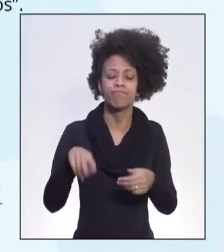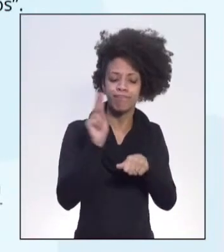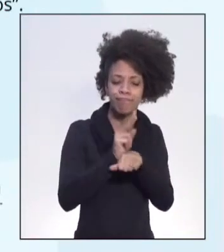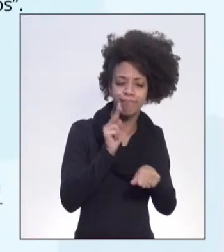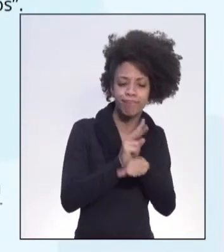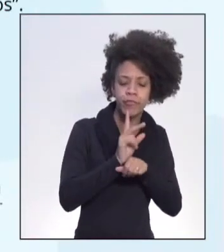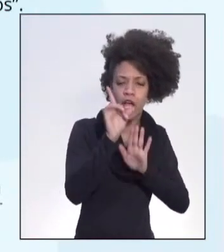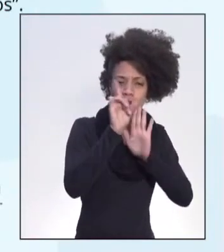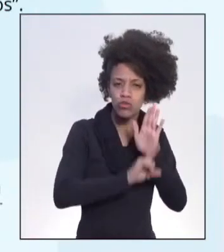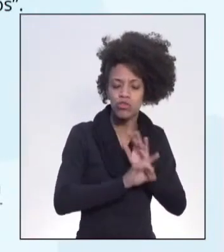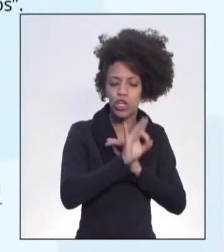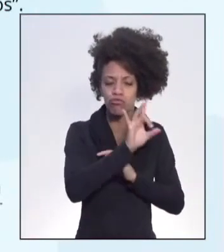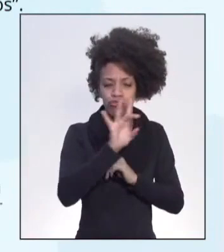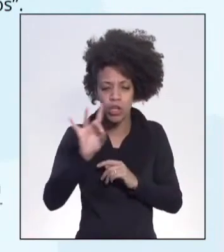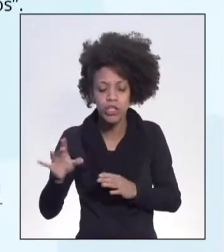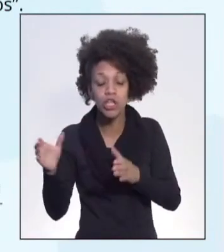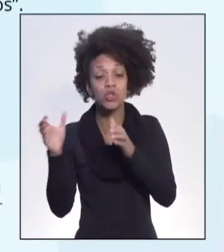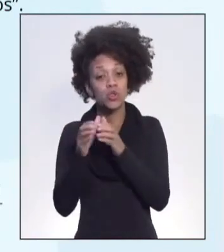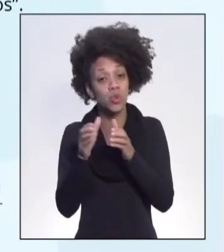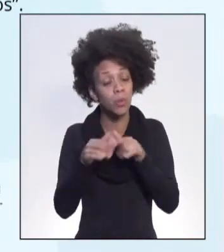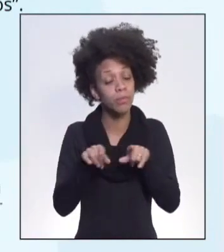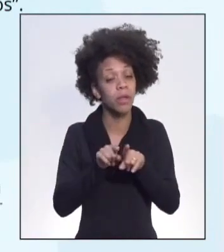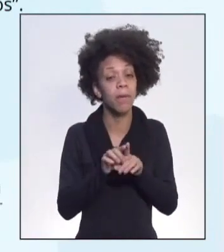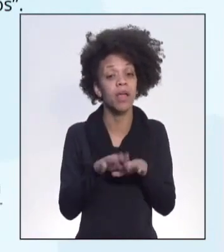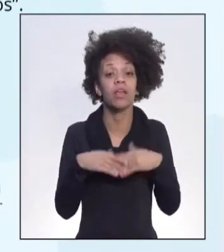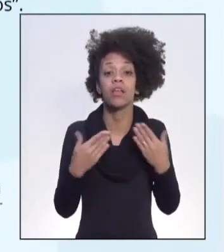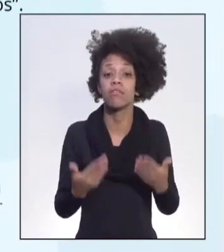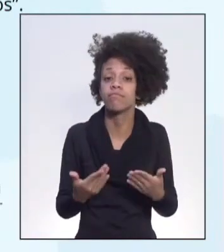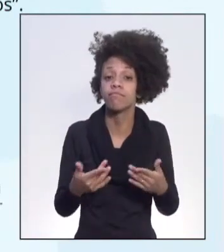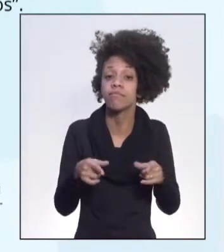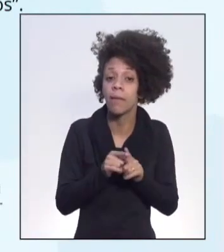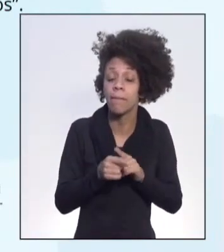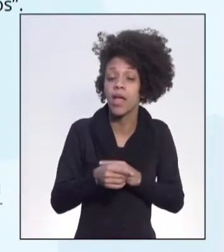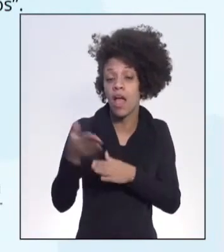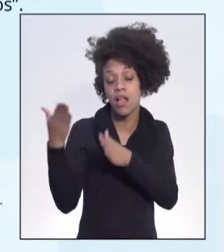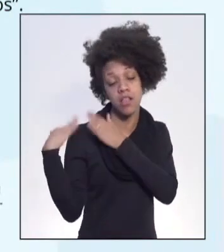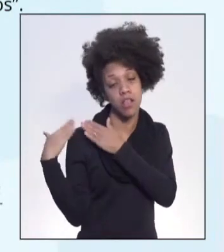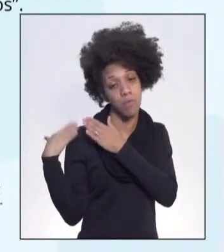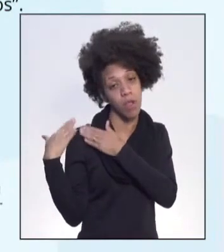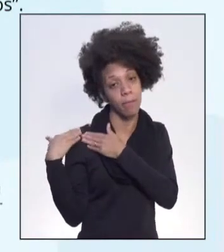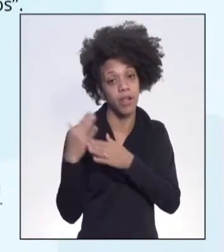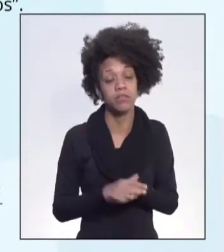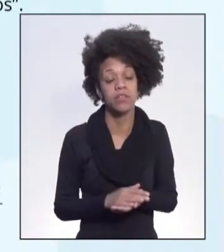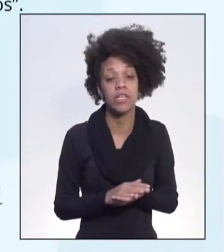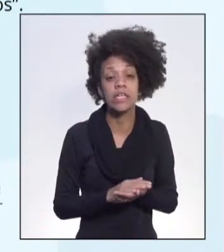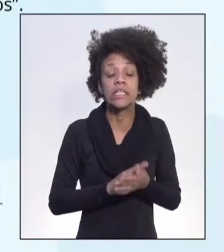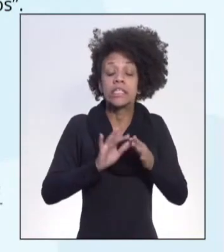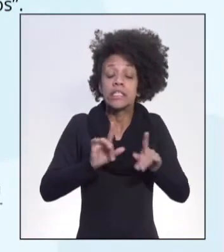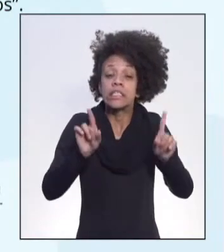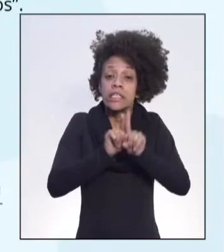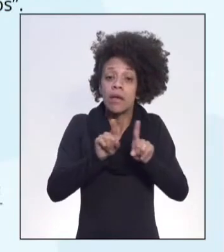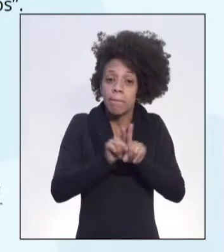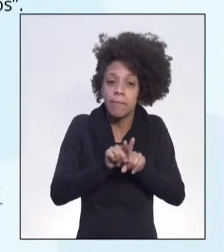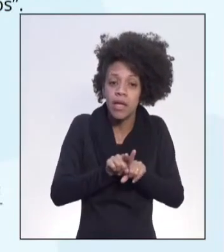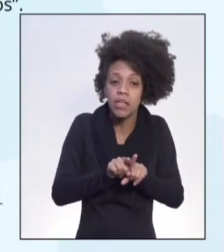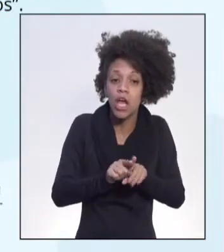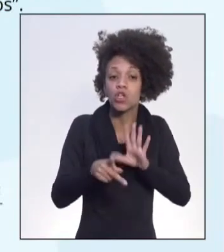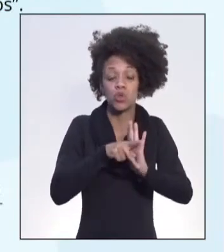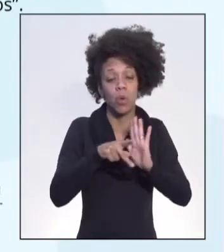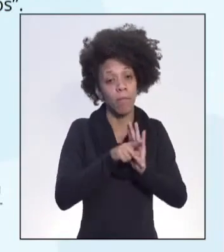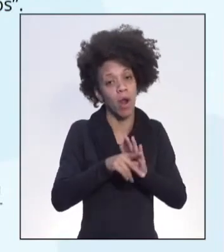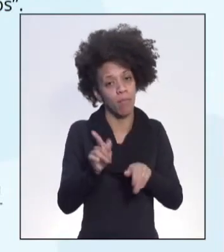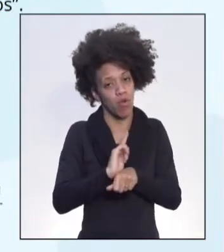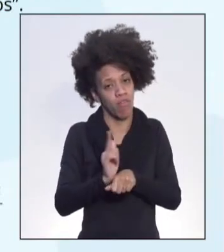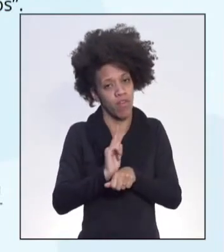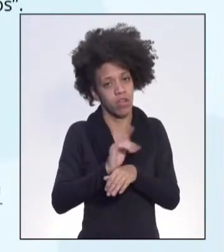aos direitos individuais e de grupos, bem como as suas responsabilidades, inclusive as do próprio